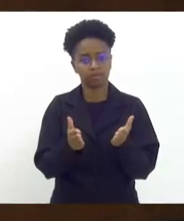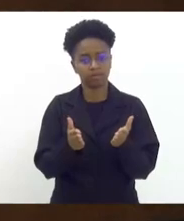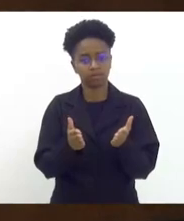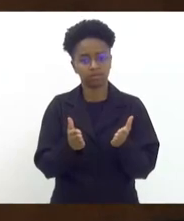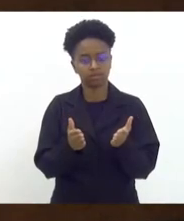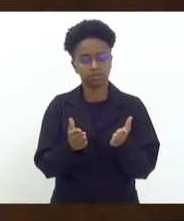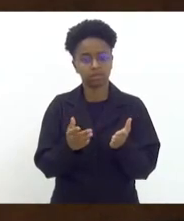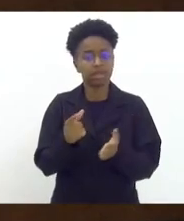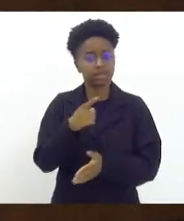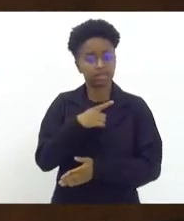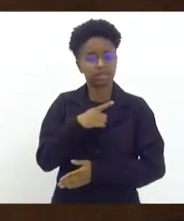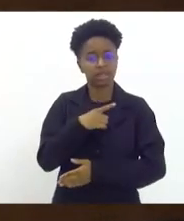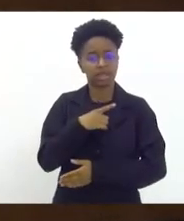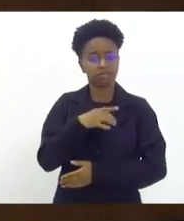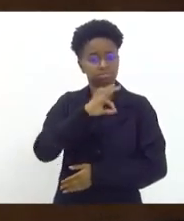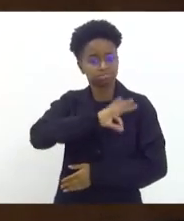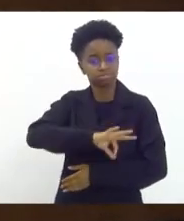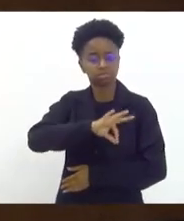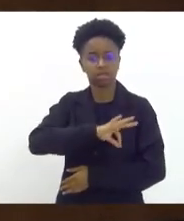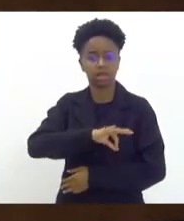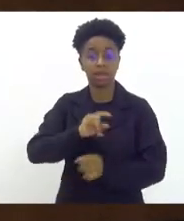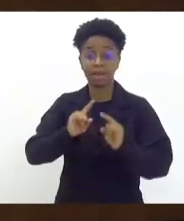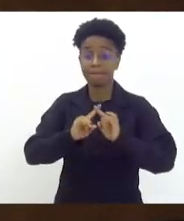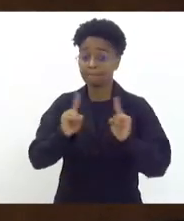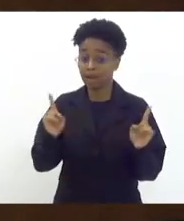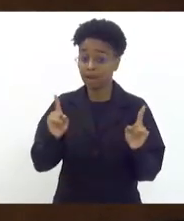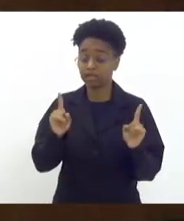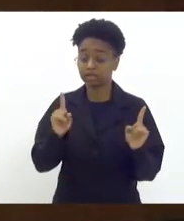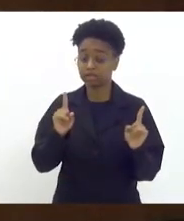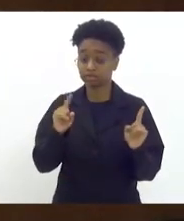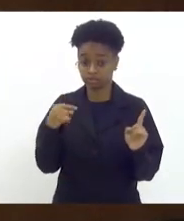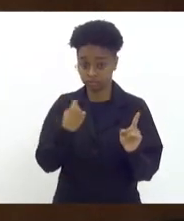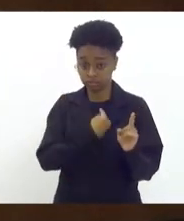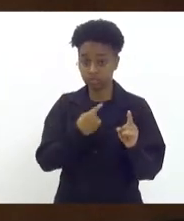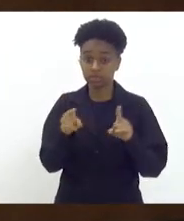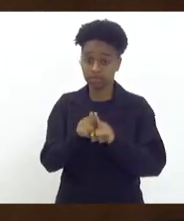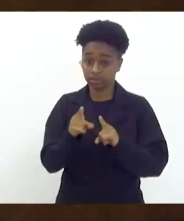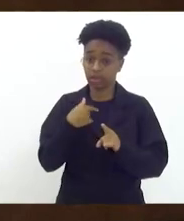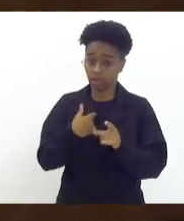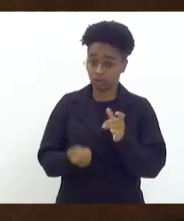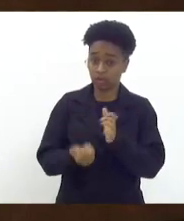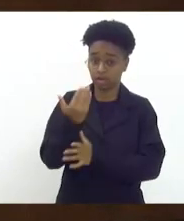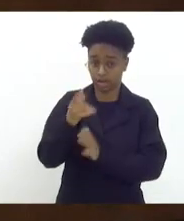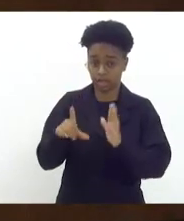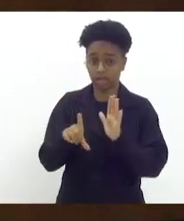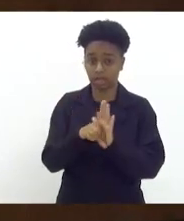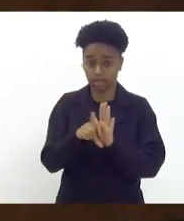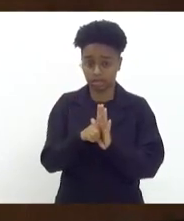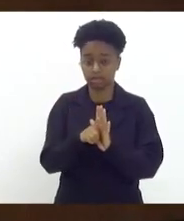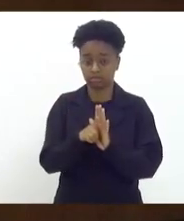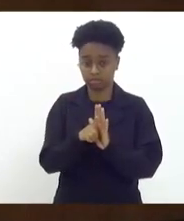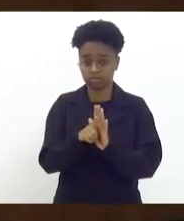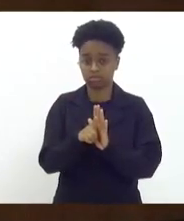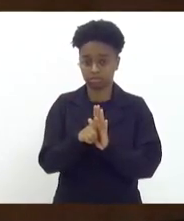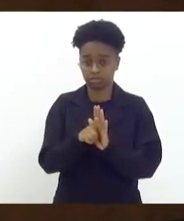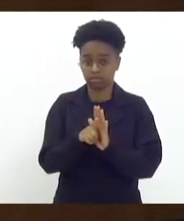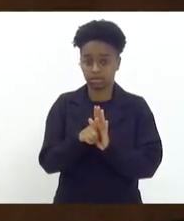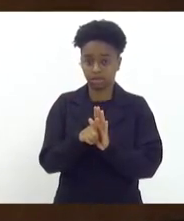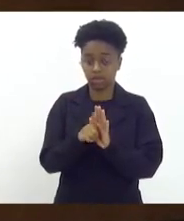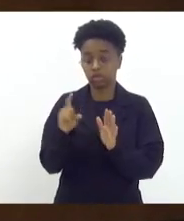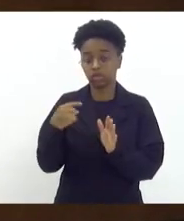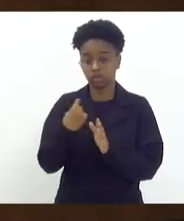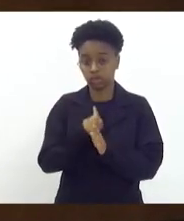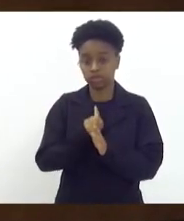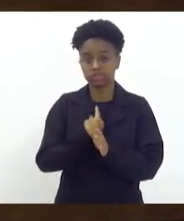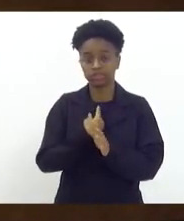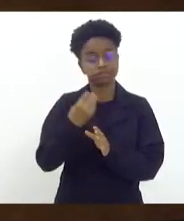ter terem algum tipo de renda o fato é nós e eu fui a autora da Lei ou Deputado Yuri que Estendeu